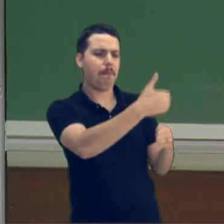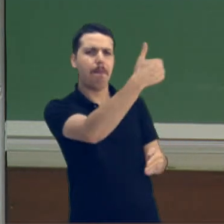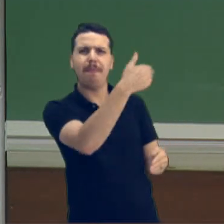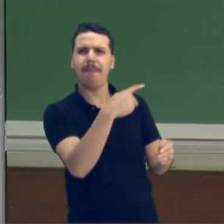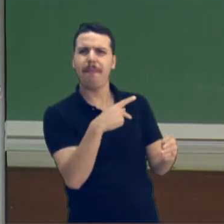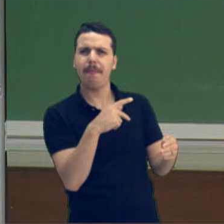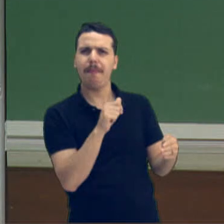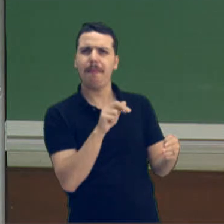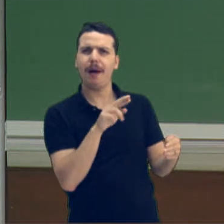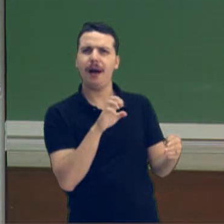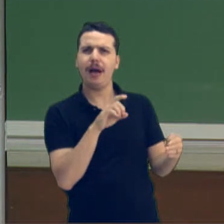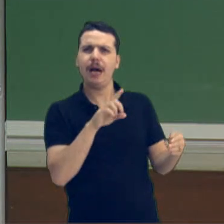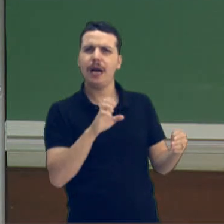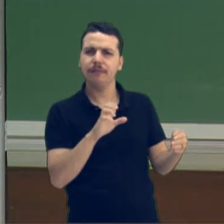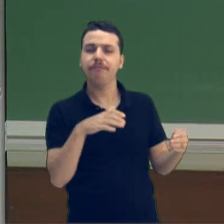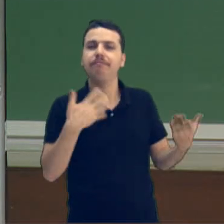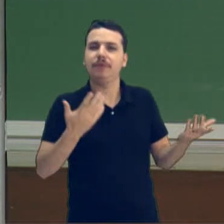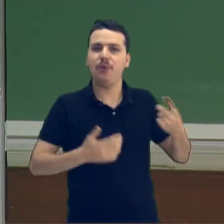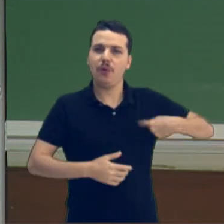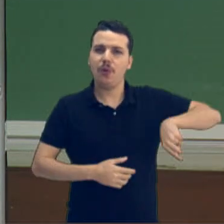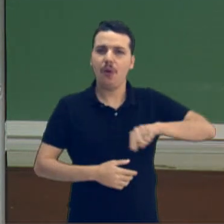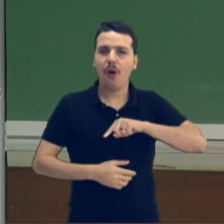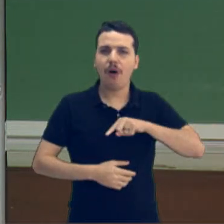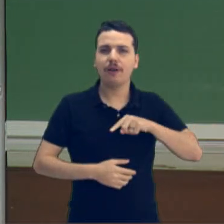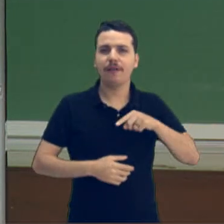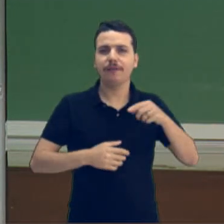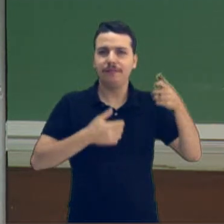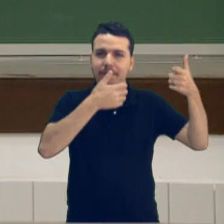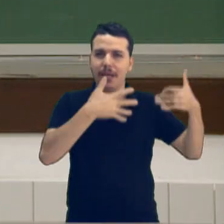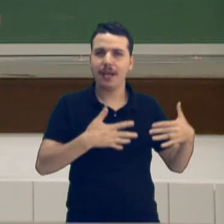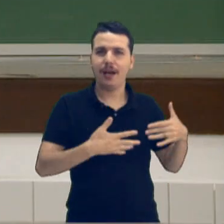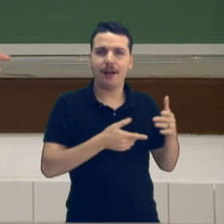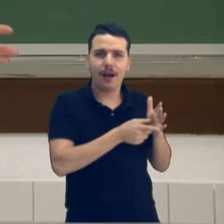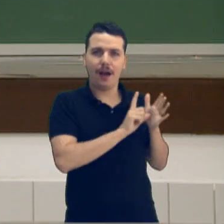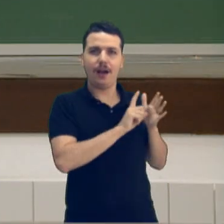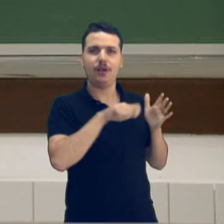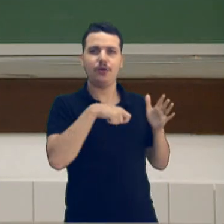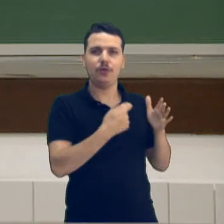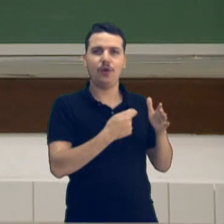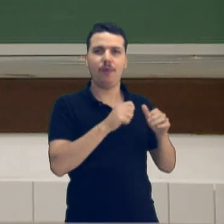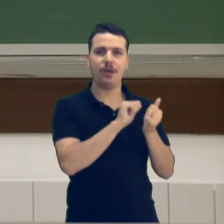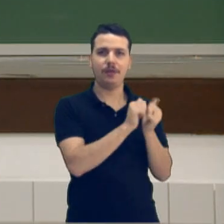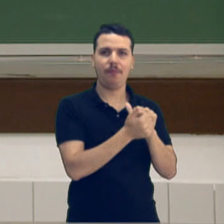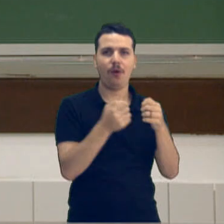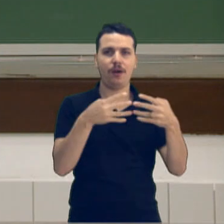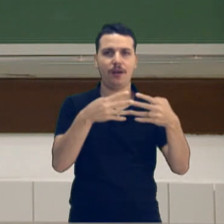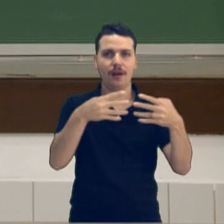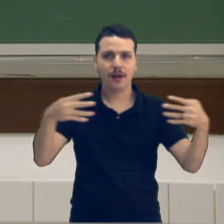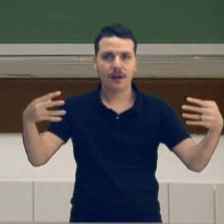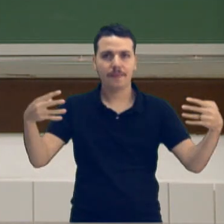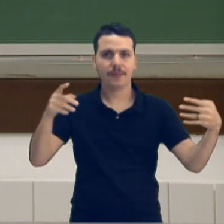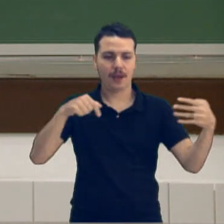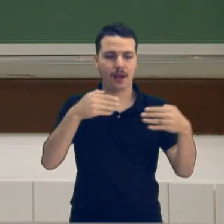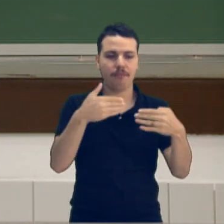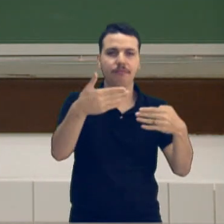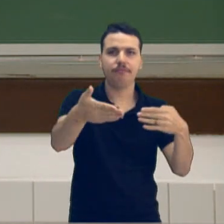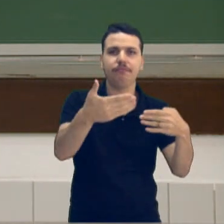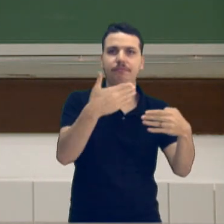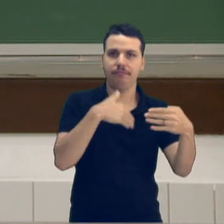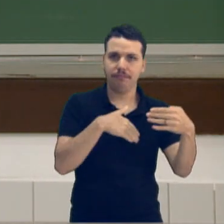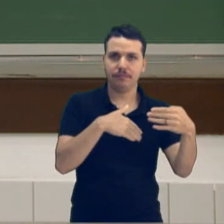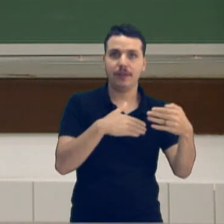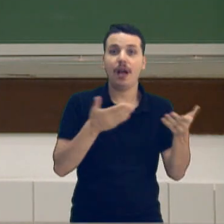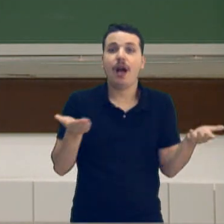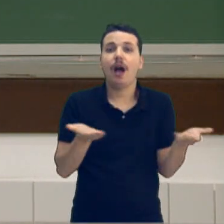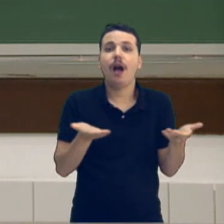parede? Nós estamos falando até então, estávamos falando dos esportes de rede, que tinham característica comum ser dividida por rede,